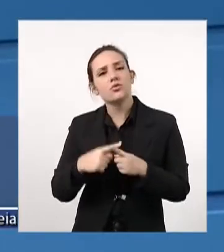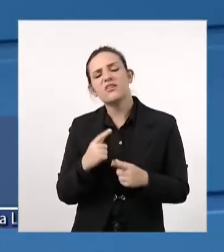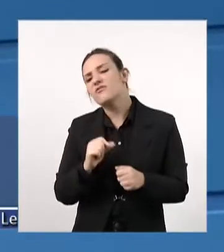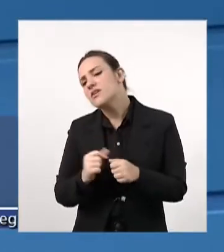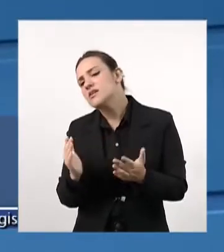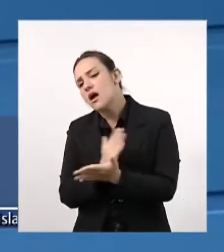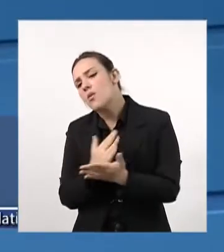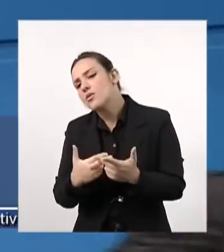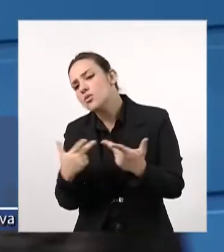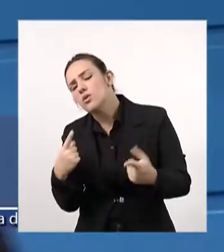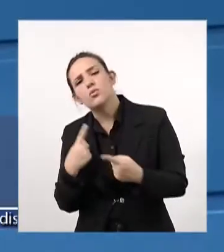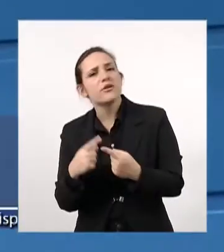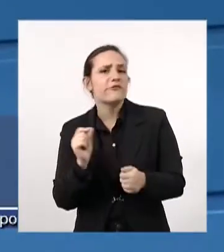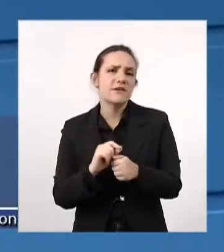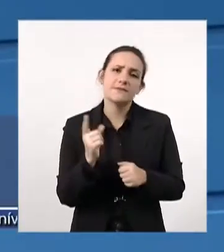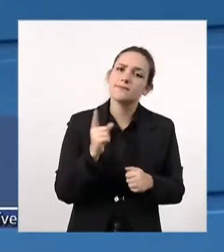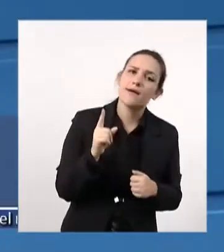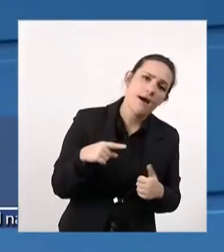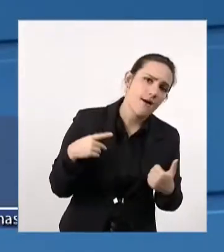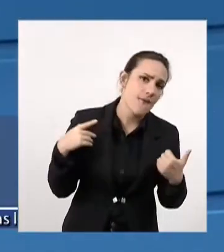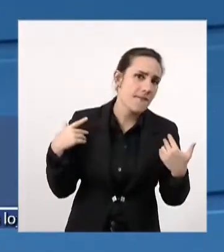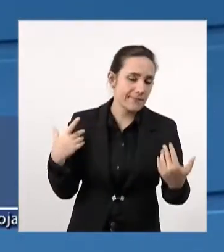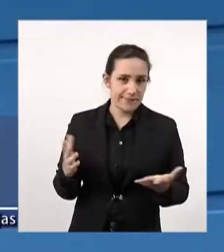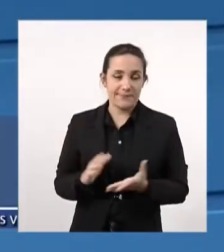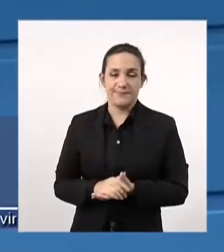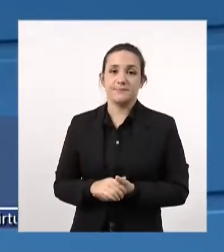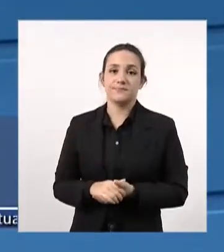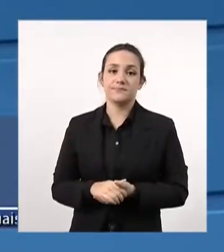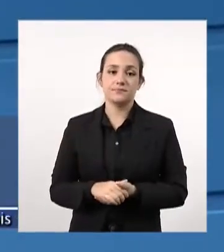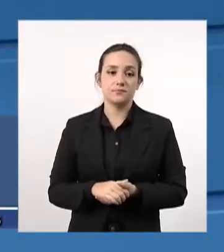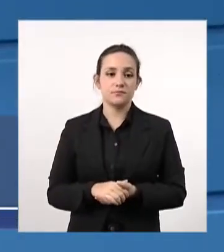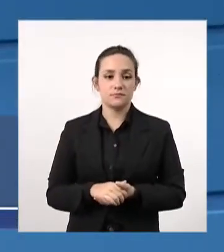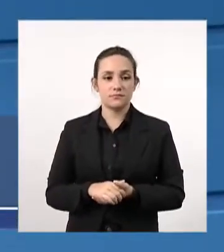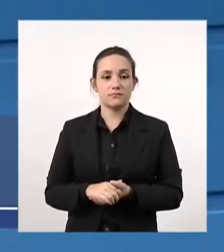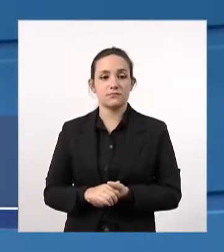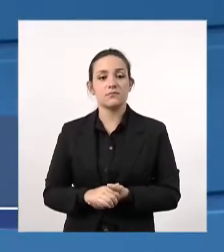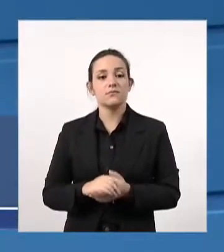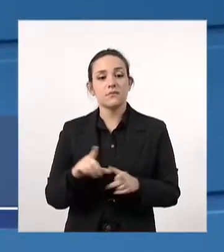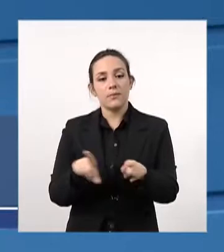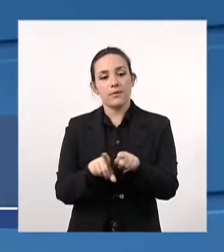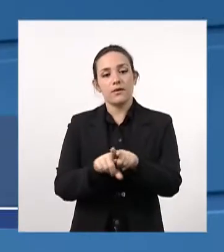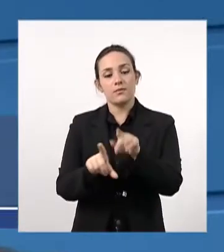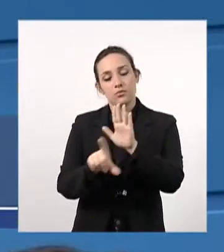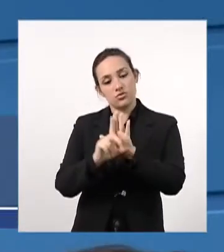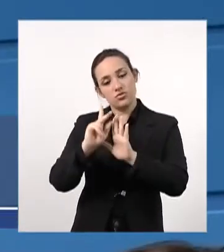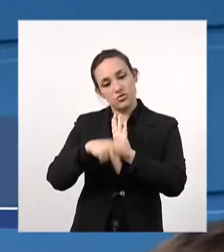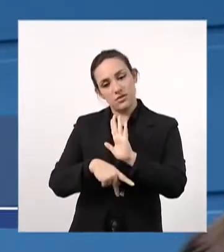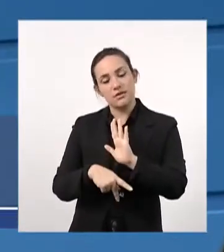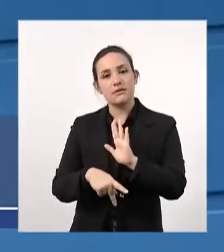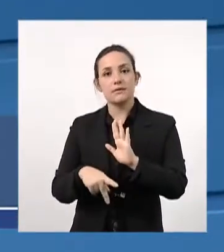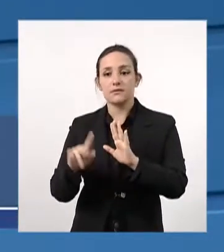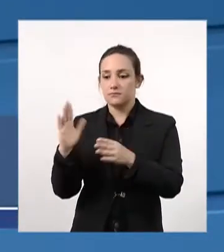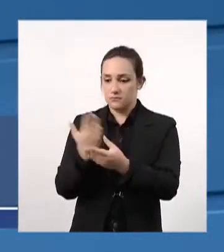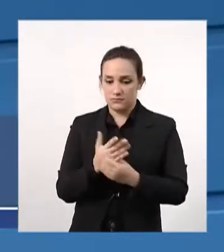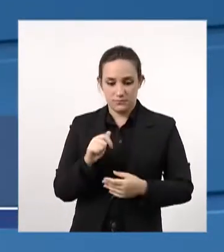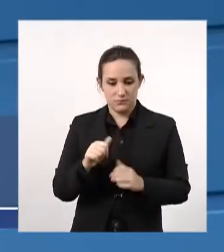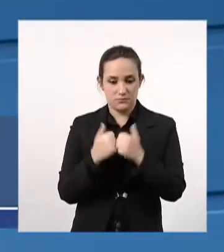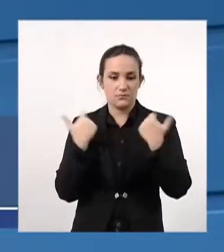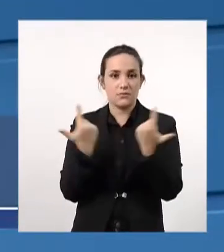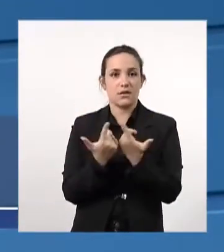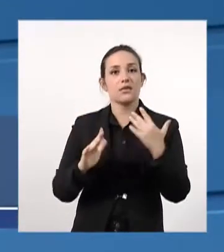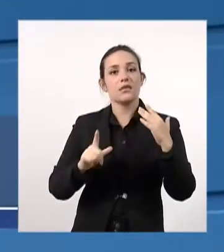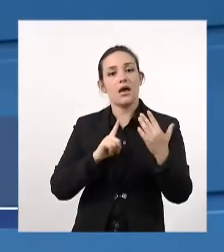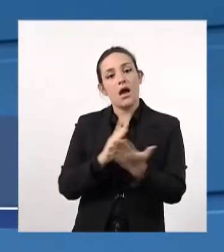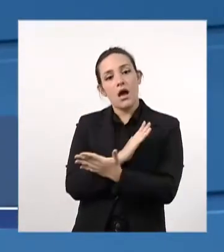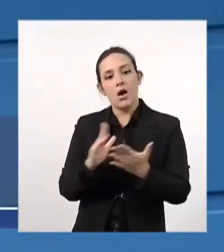ação, ou a finalidade dos projetos de lei que ele encaminha para essa casa. Nós até discordamos,